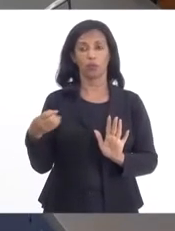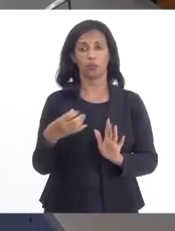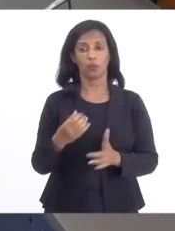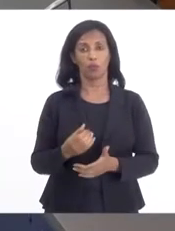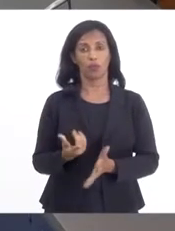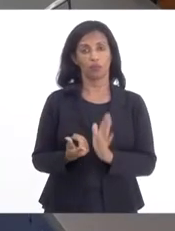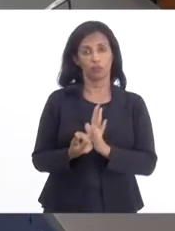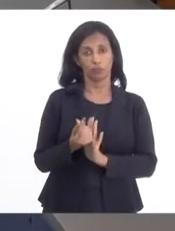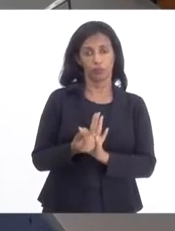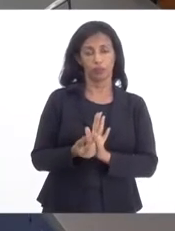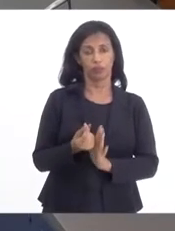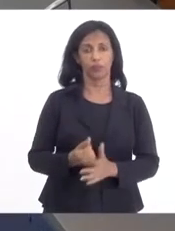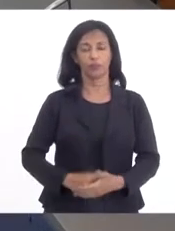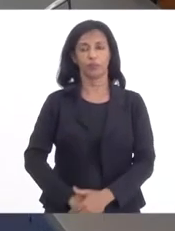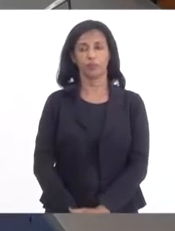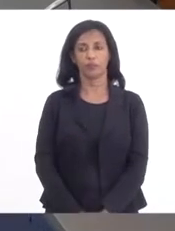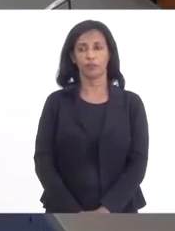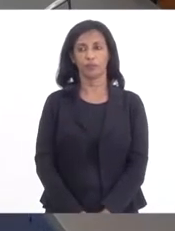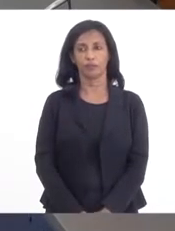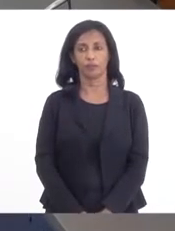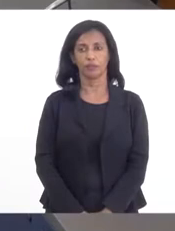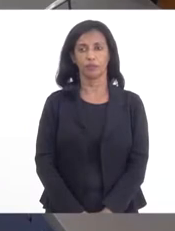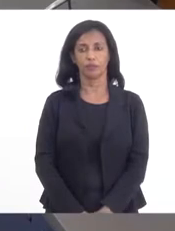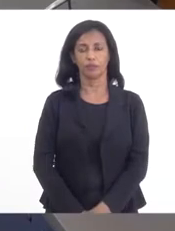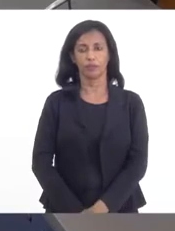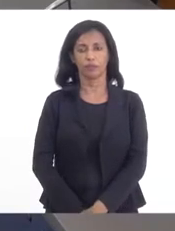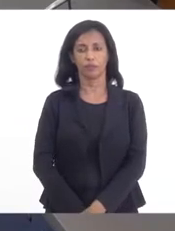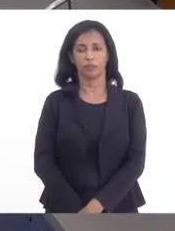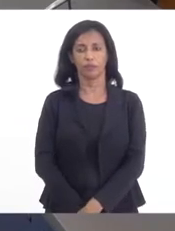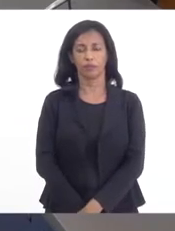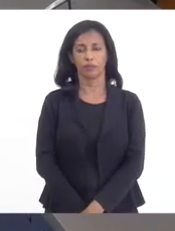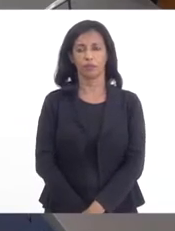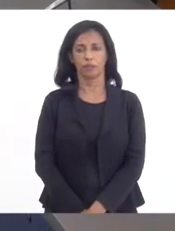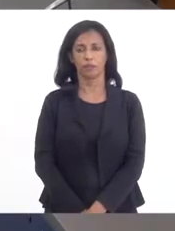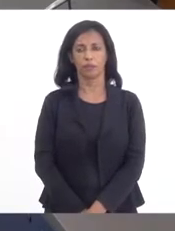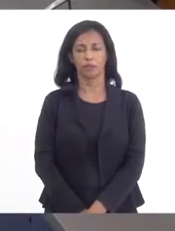do novo orçamento. Só um minutinho que ele está vendo lá na...